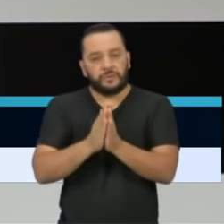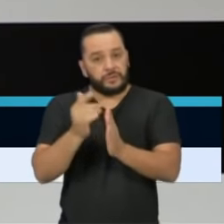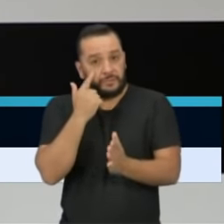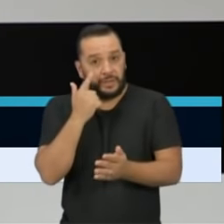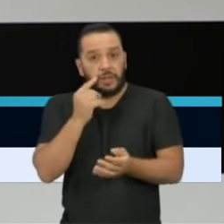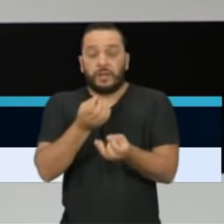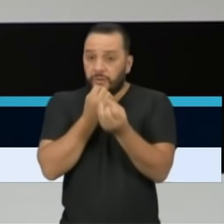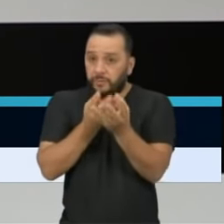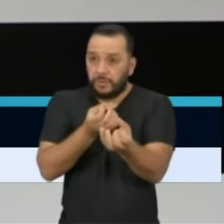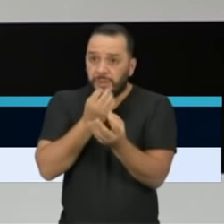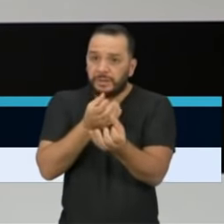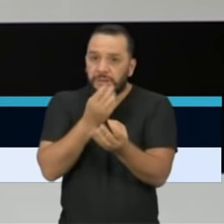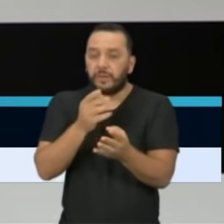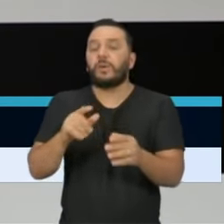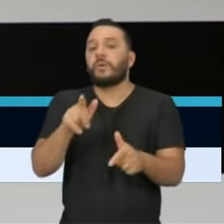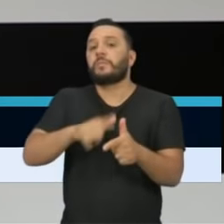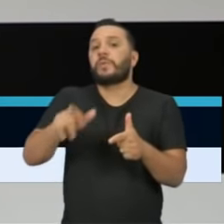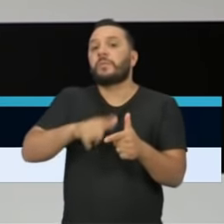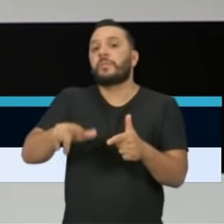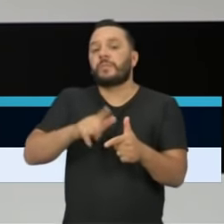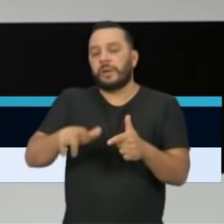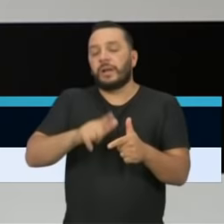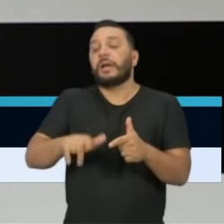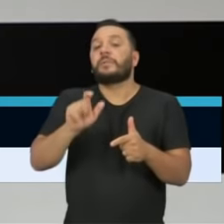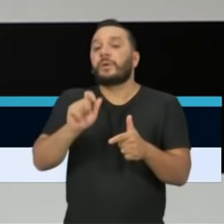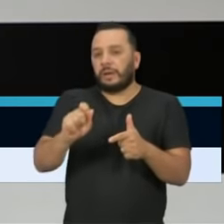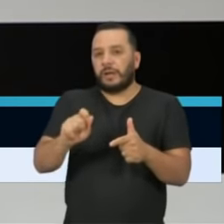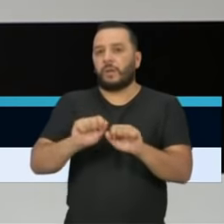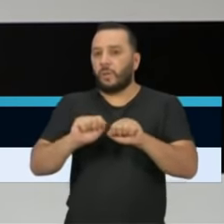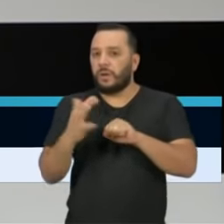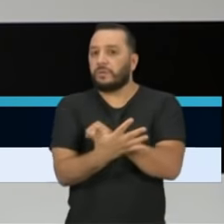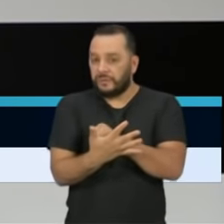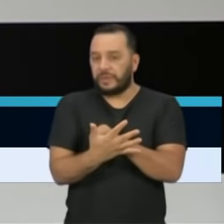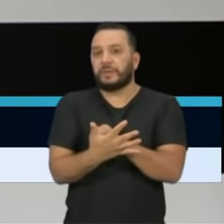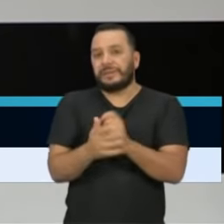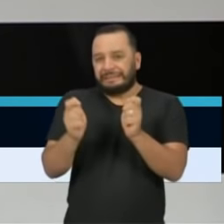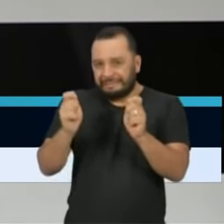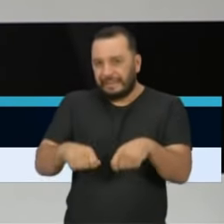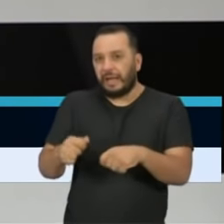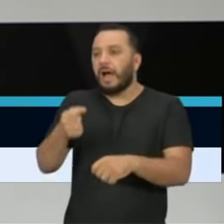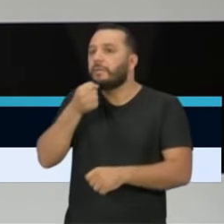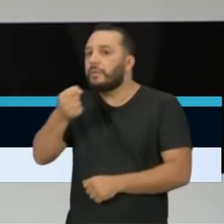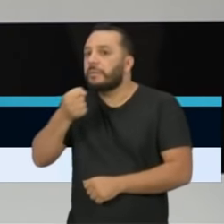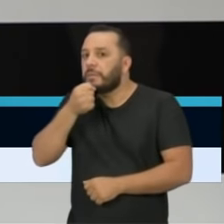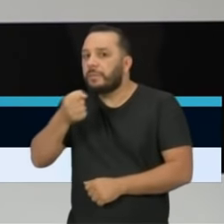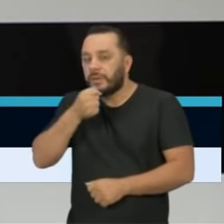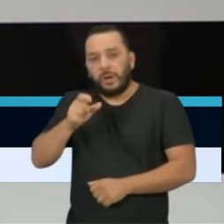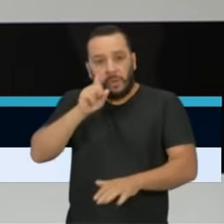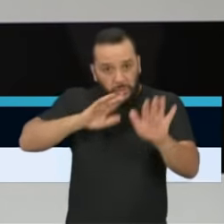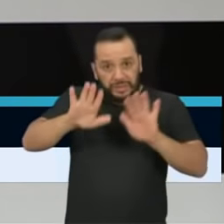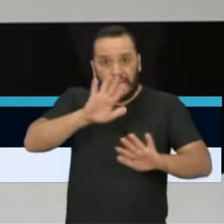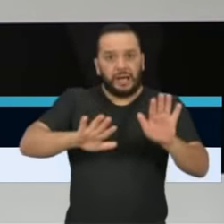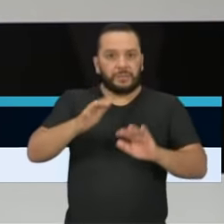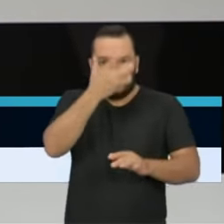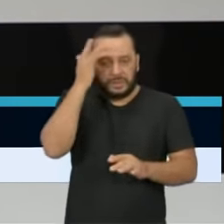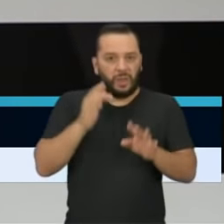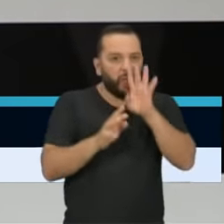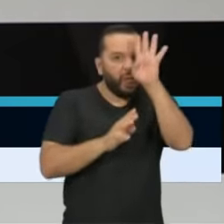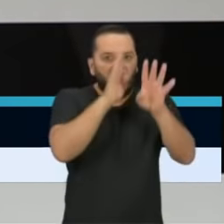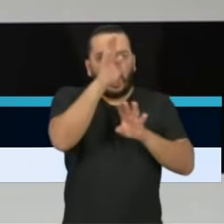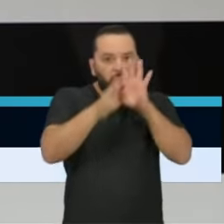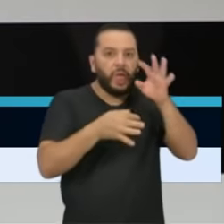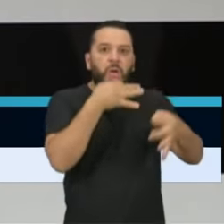informações sobre a crise do coronavírus através de meios de imprensa. Não deem atenção a informações não oficiais, que não